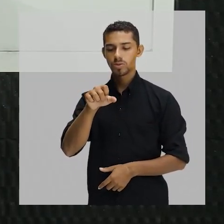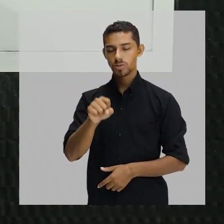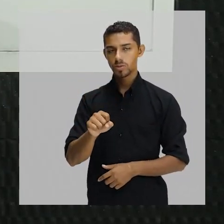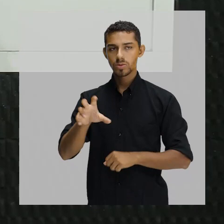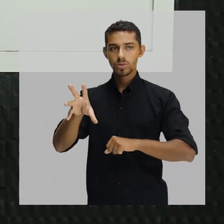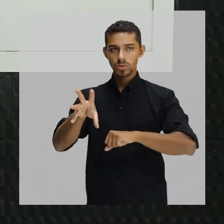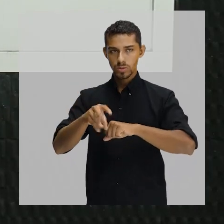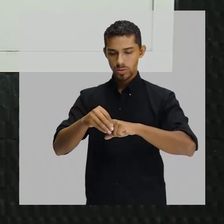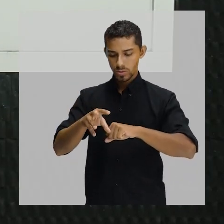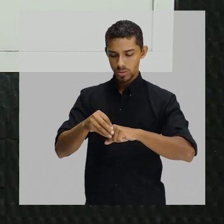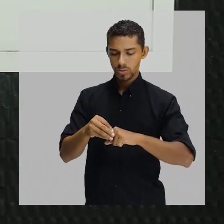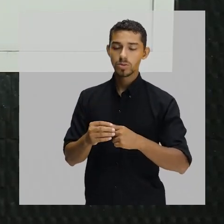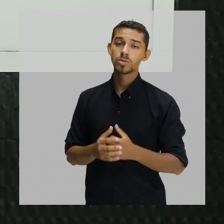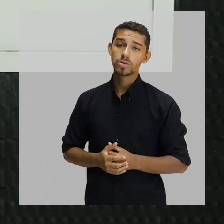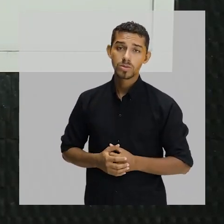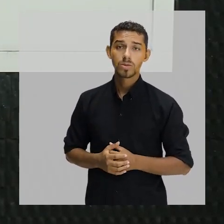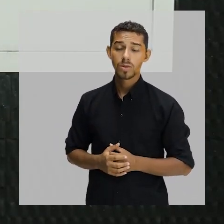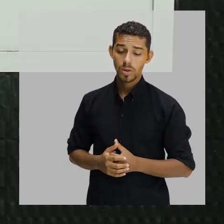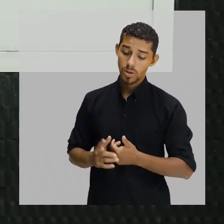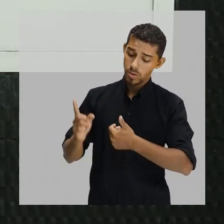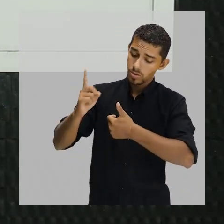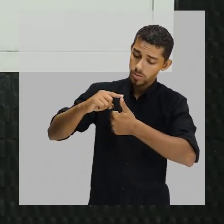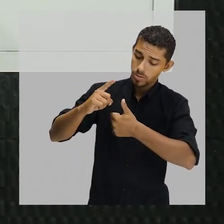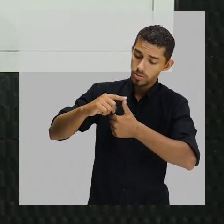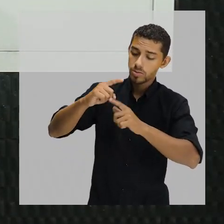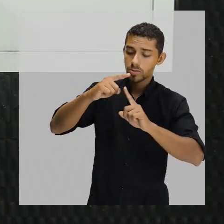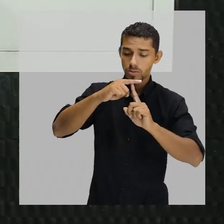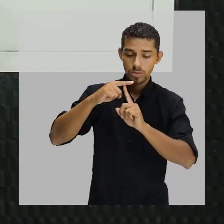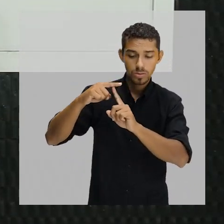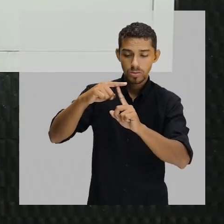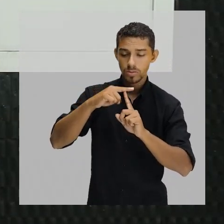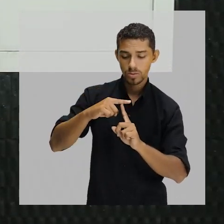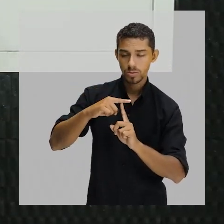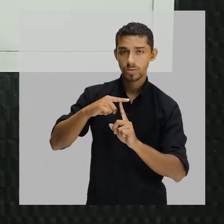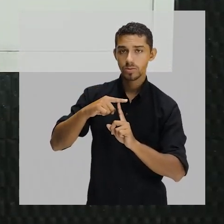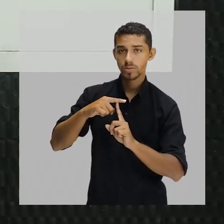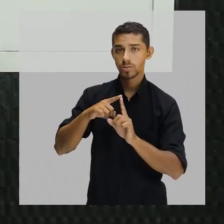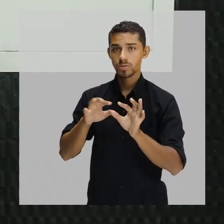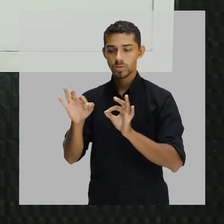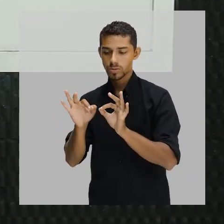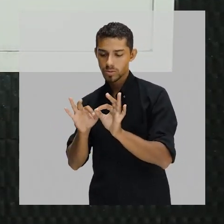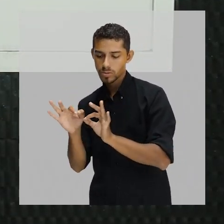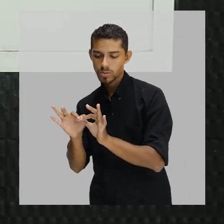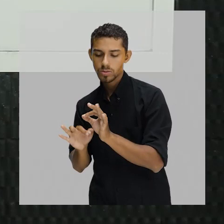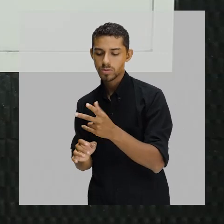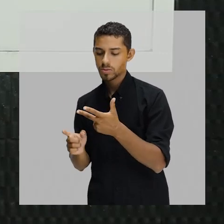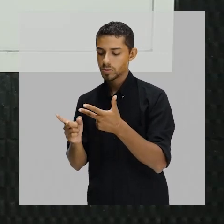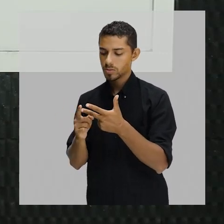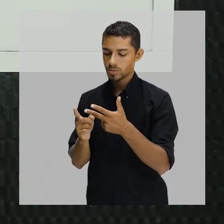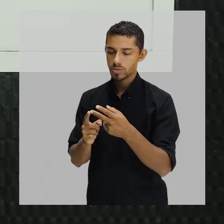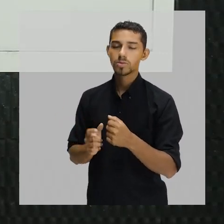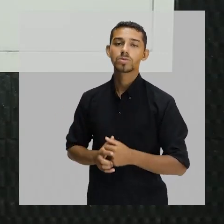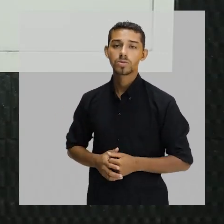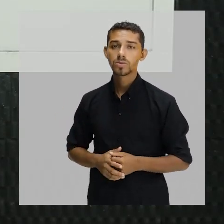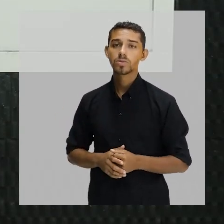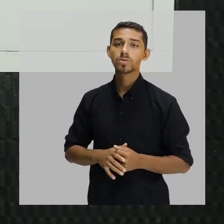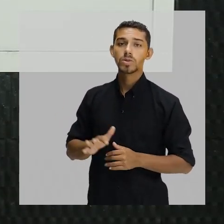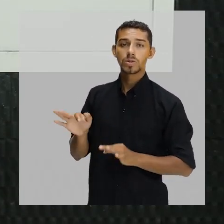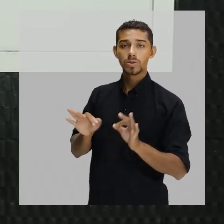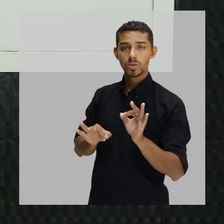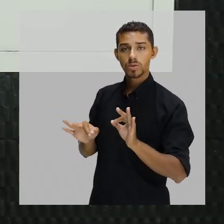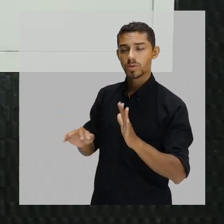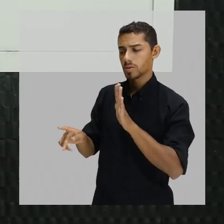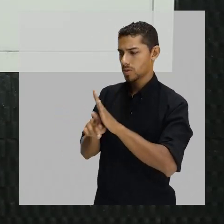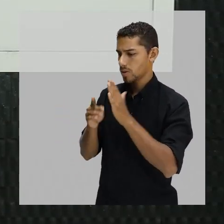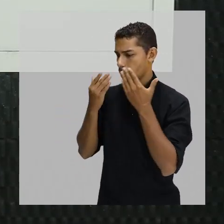Tá? Então, estes tipos de conhecimento, eles são formalizados de alguma maneira. Eles são constituídos de alguma maneira, eles